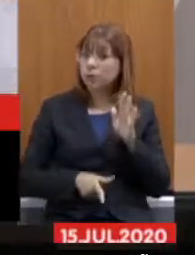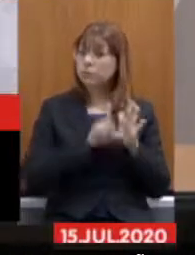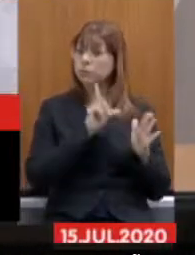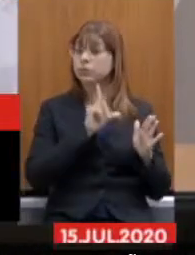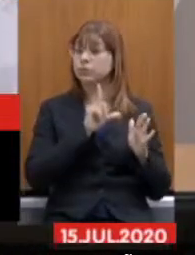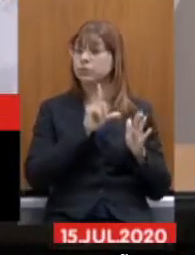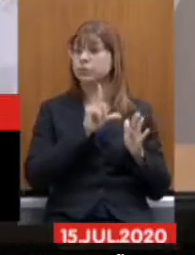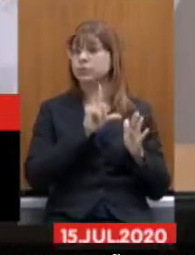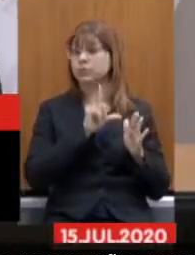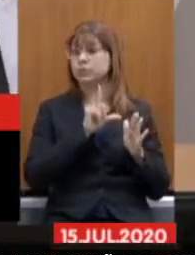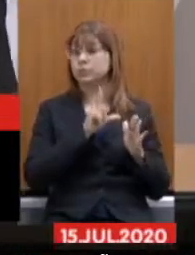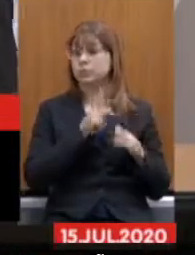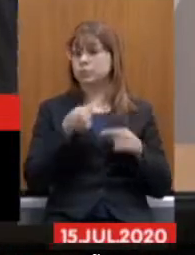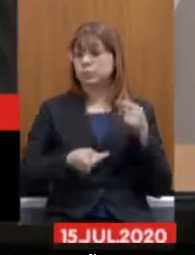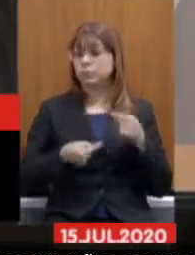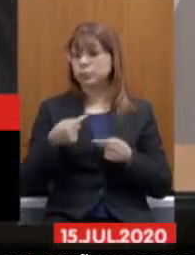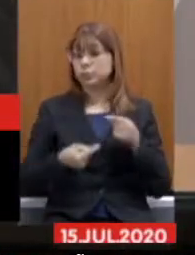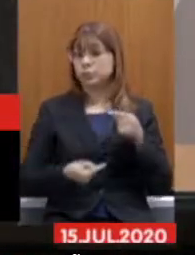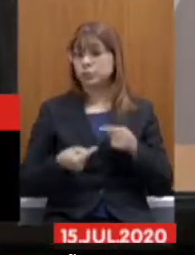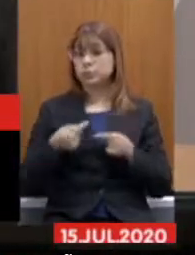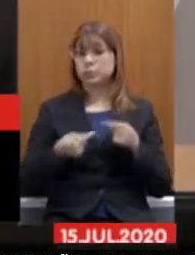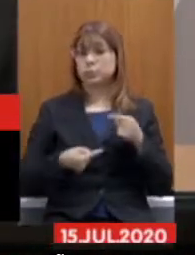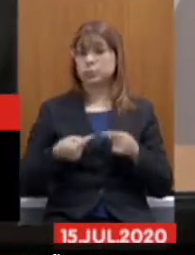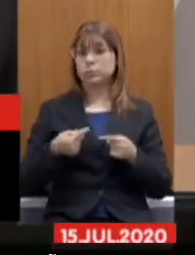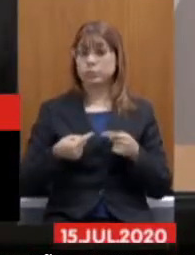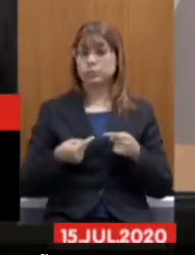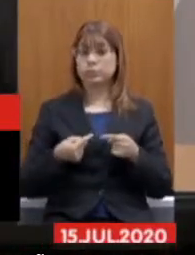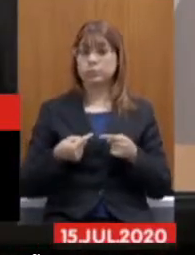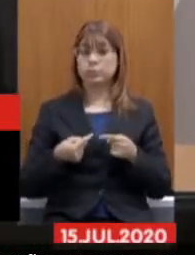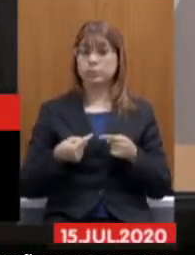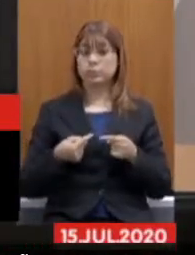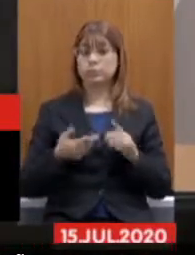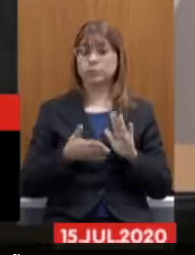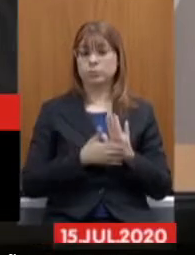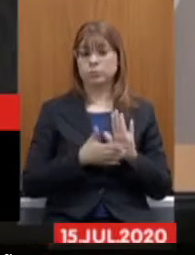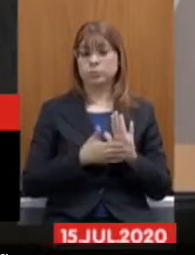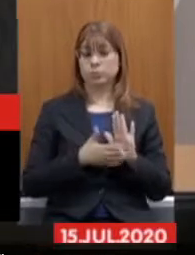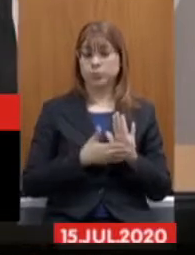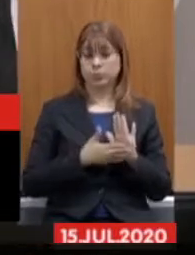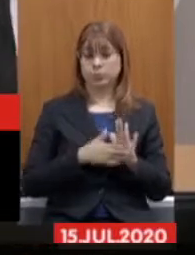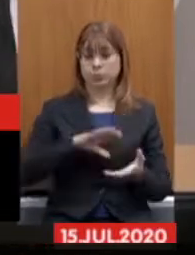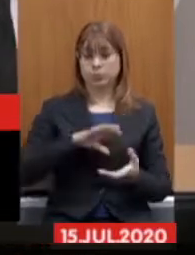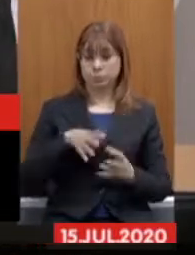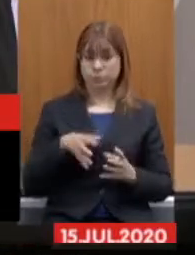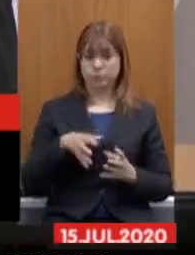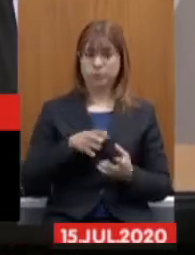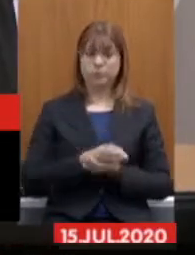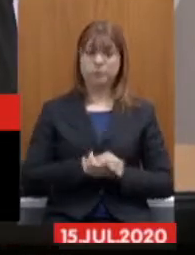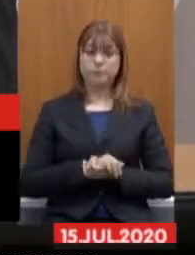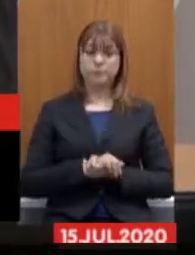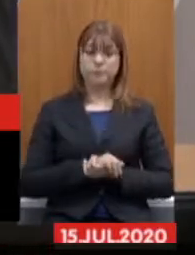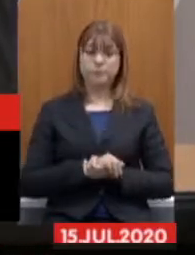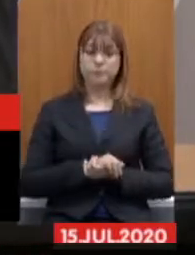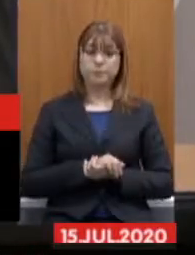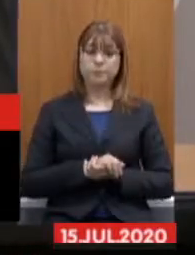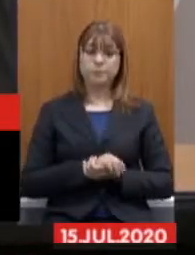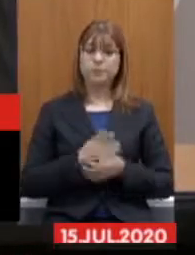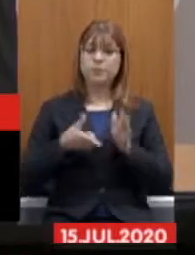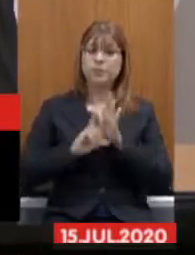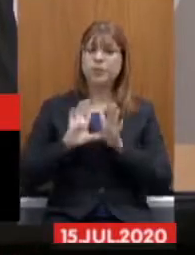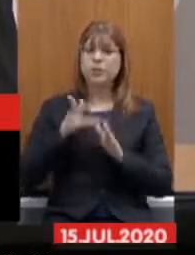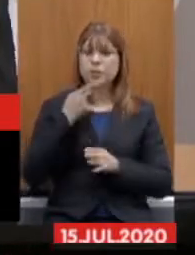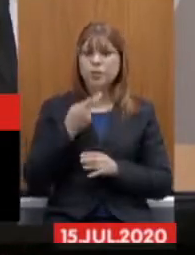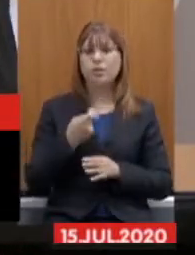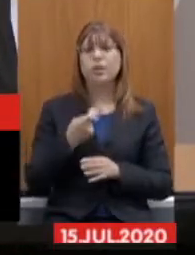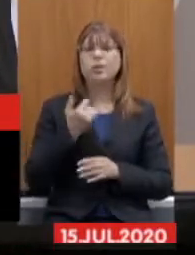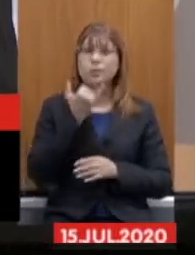específicas feitas nelo na proposta da reforma o primeiro já foi dito